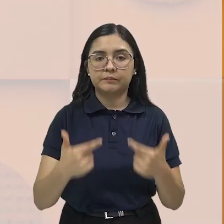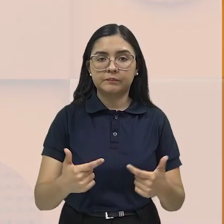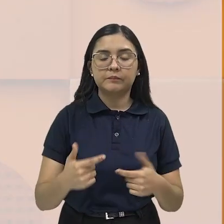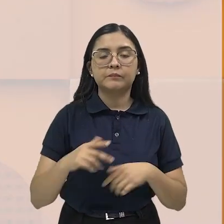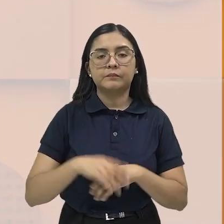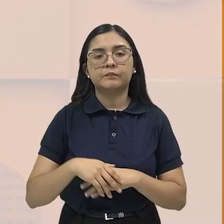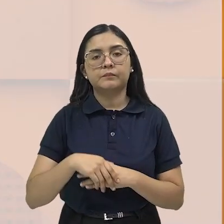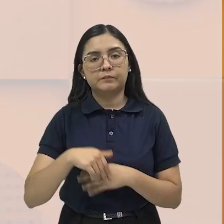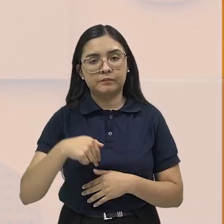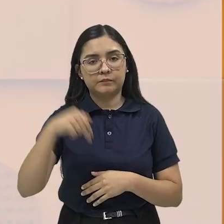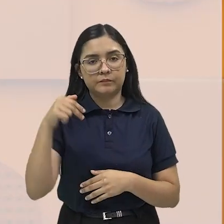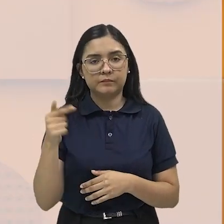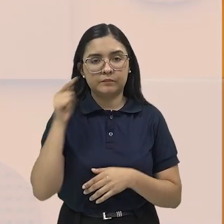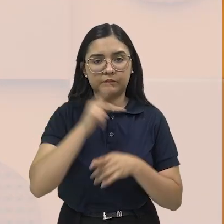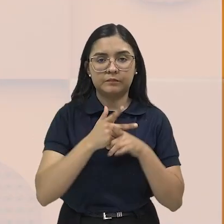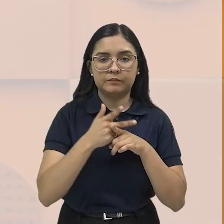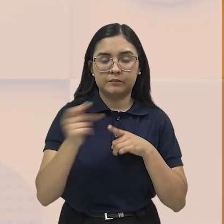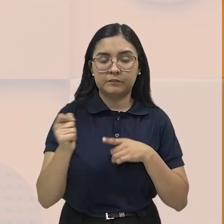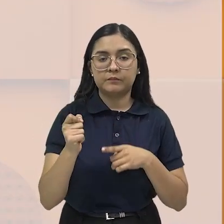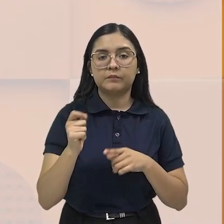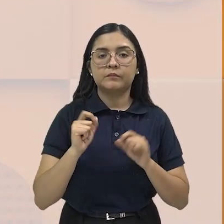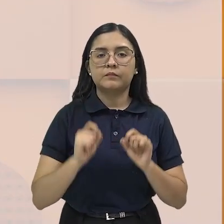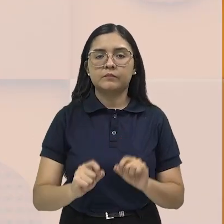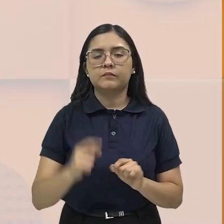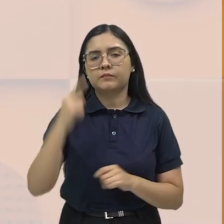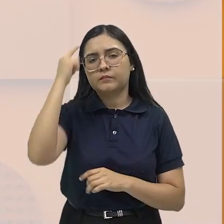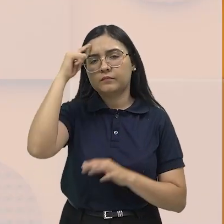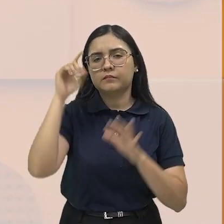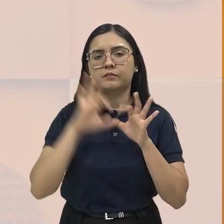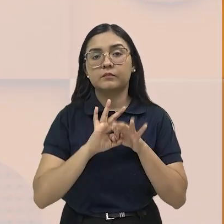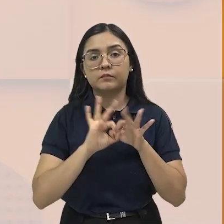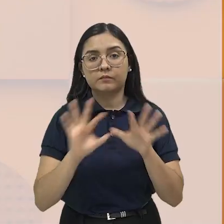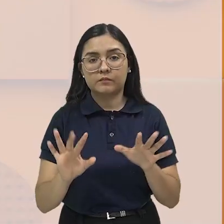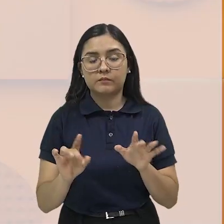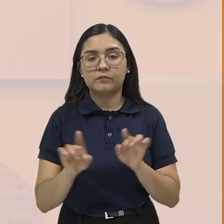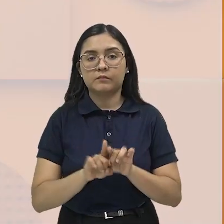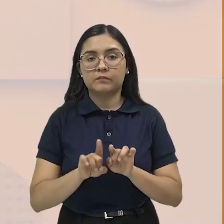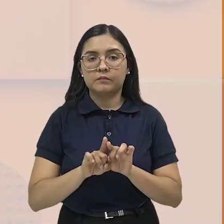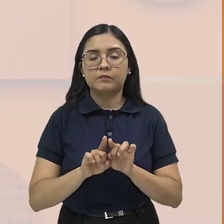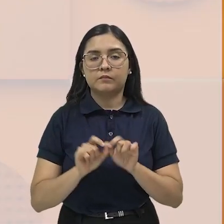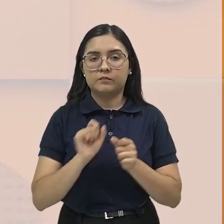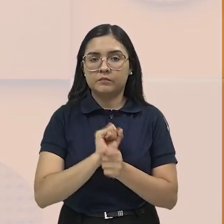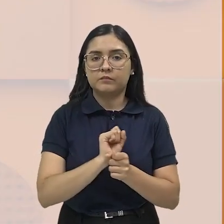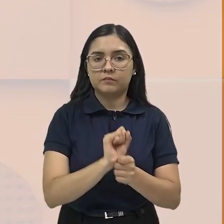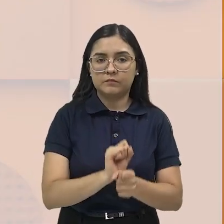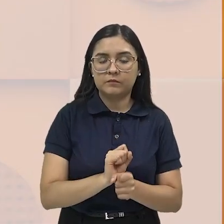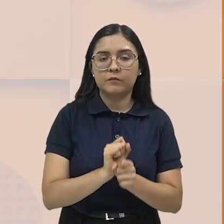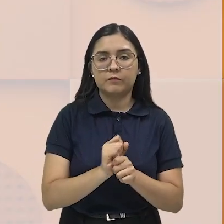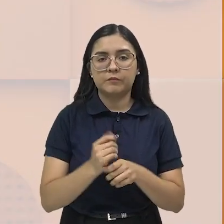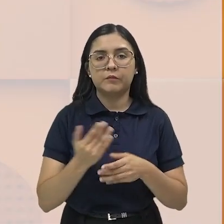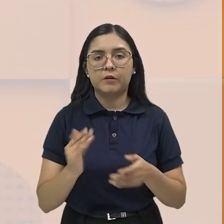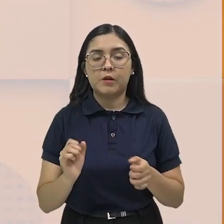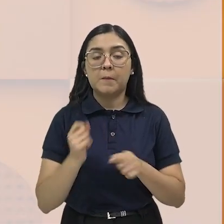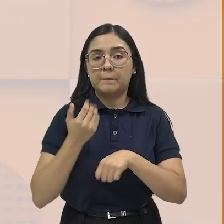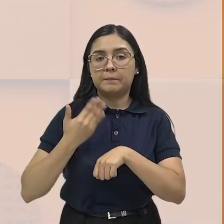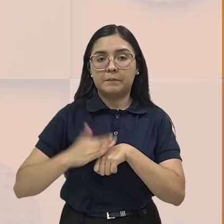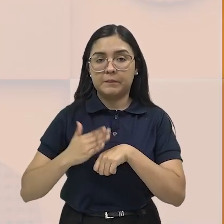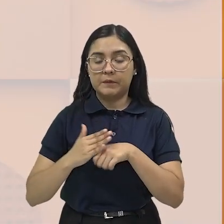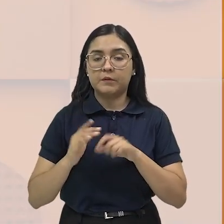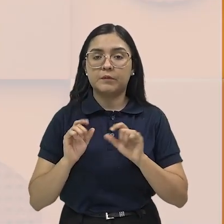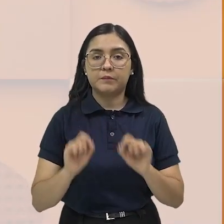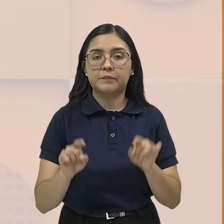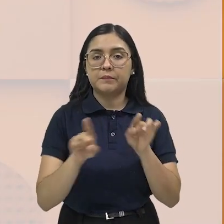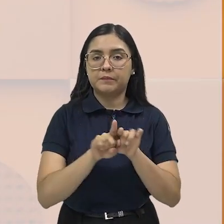conseguiram sair vitoriosos e essa ideia de liberdade também dos escravizados foi colocada em prática. E